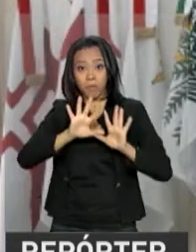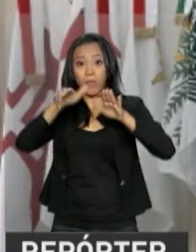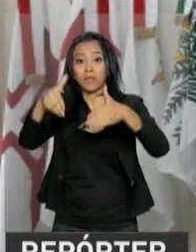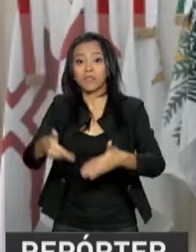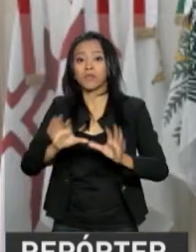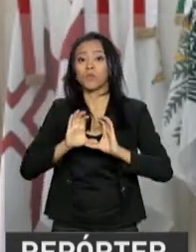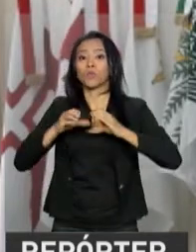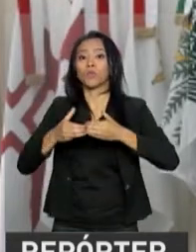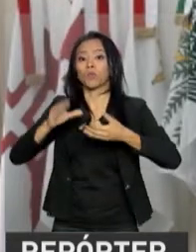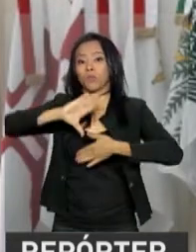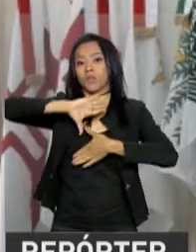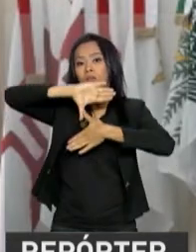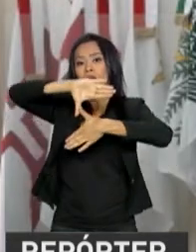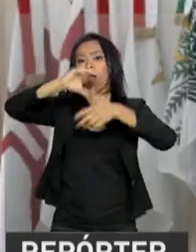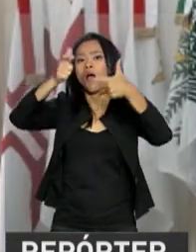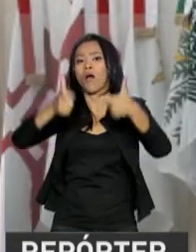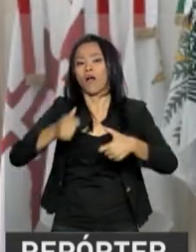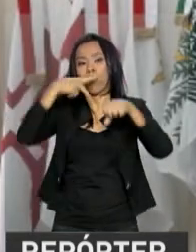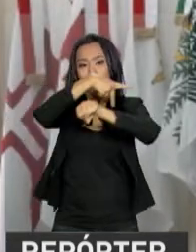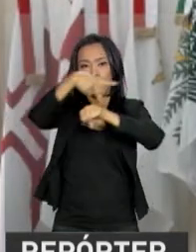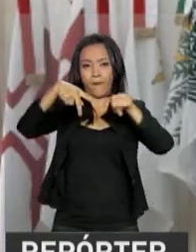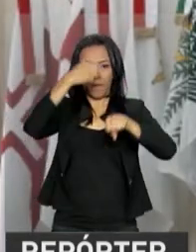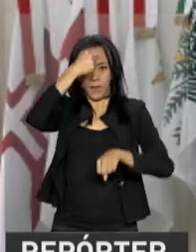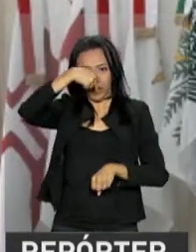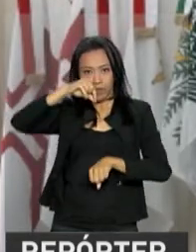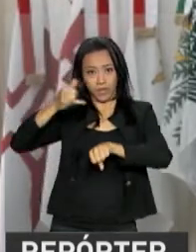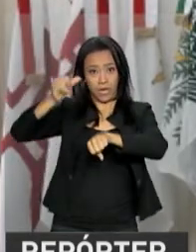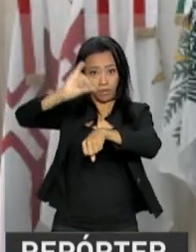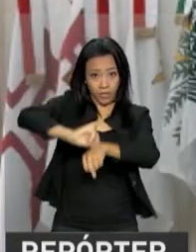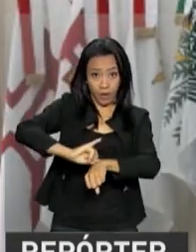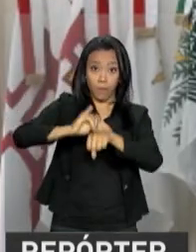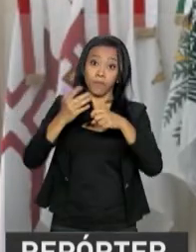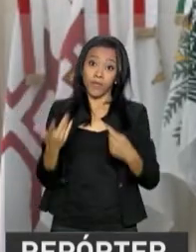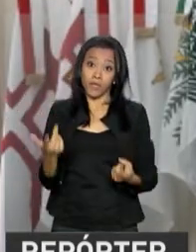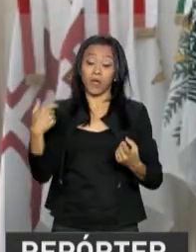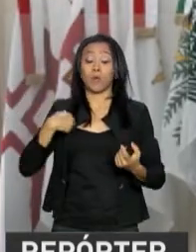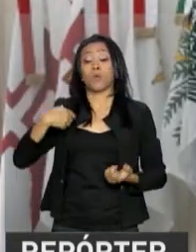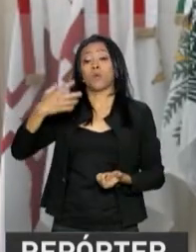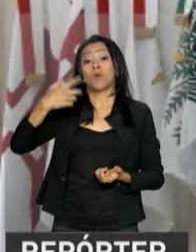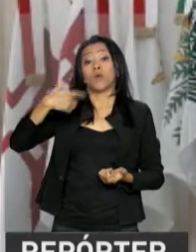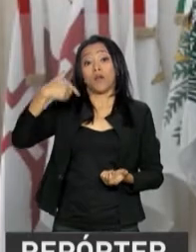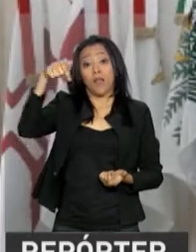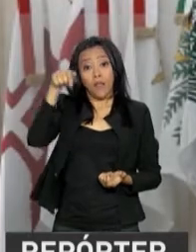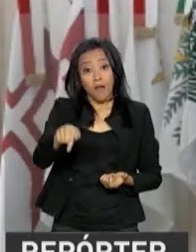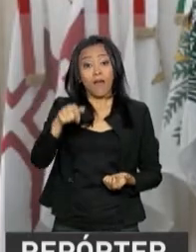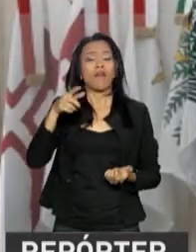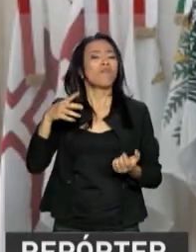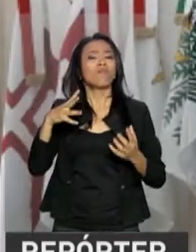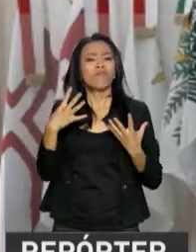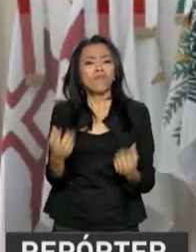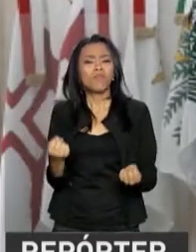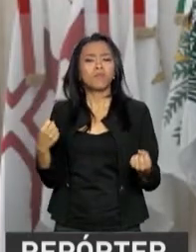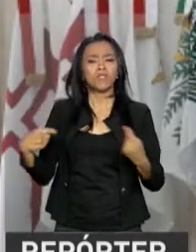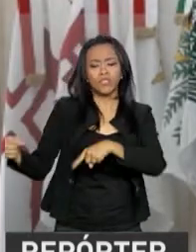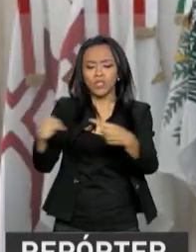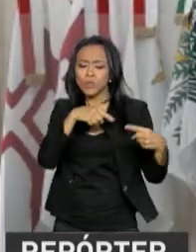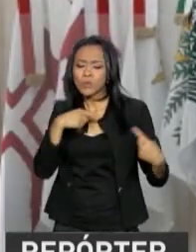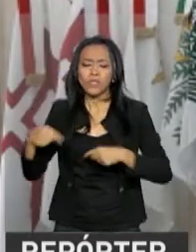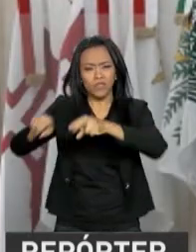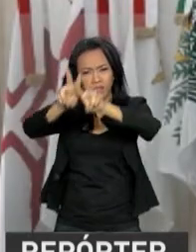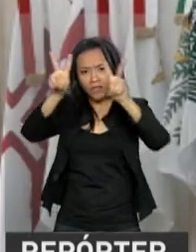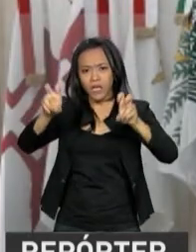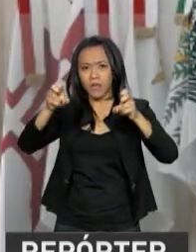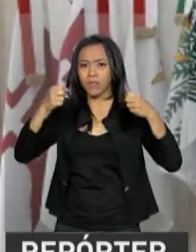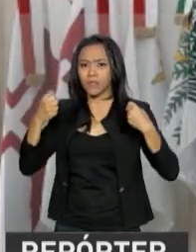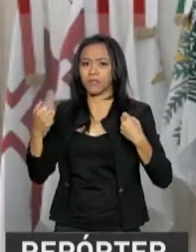lima no peru durante o evento os chefes de estado e de governo vão discutir temas de interesse comum